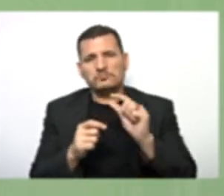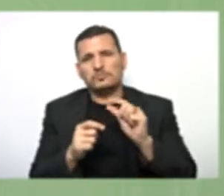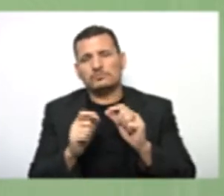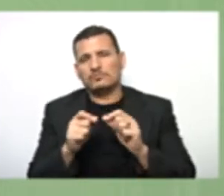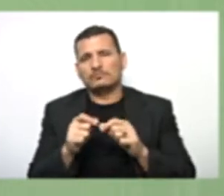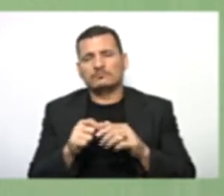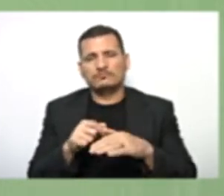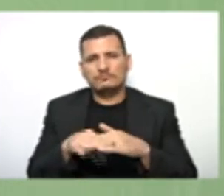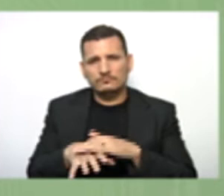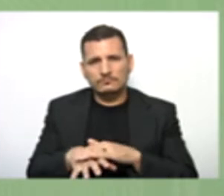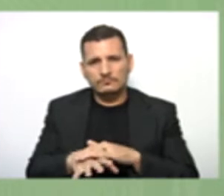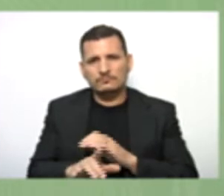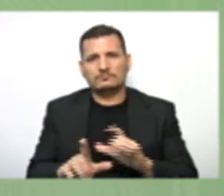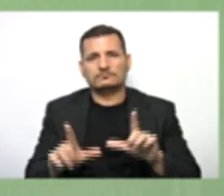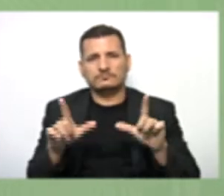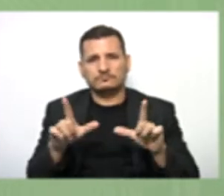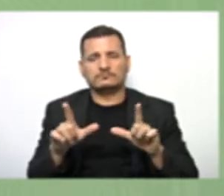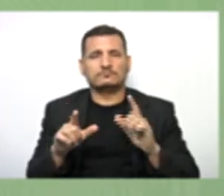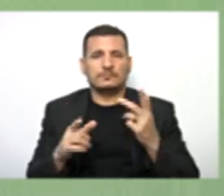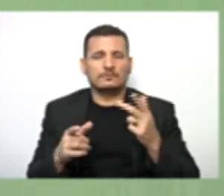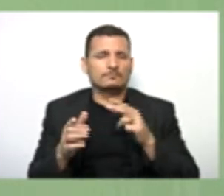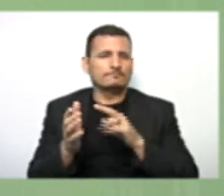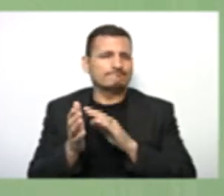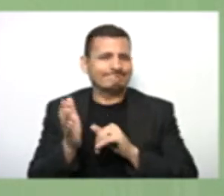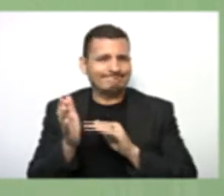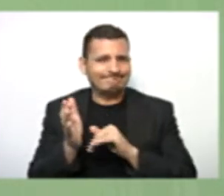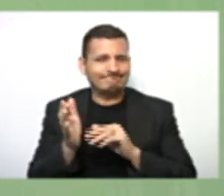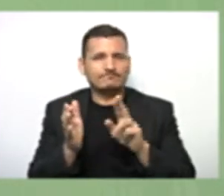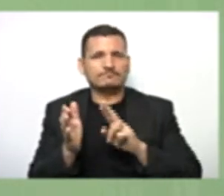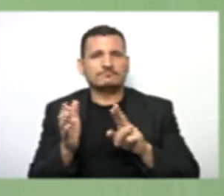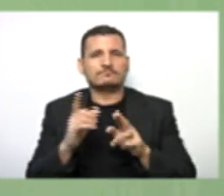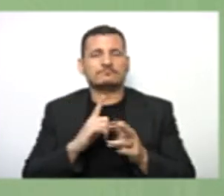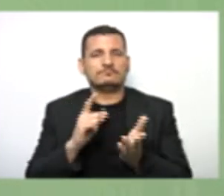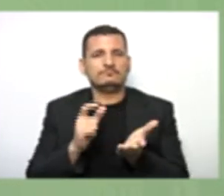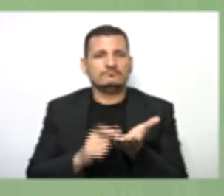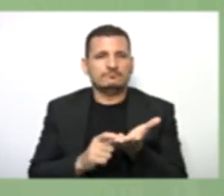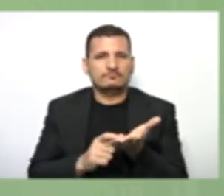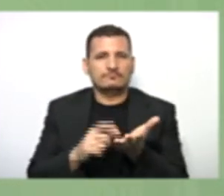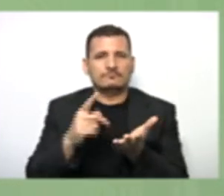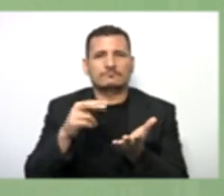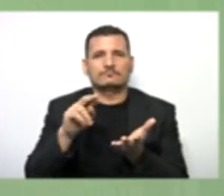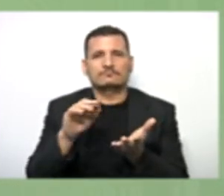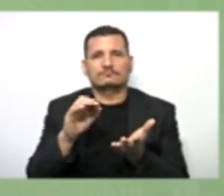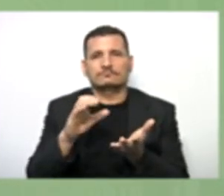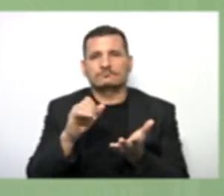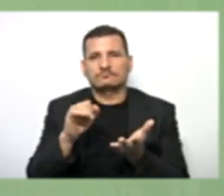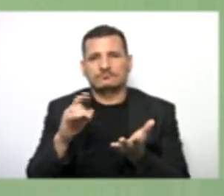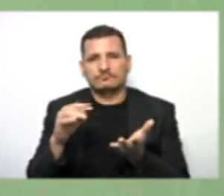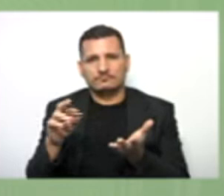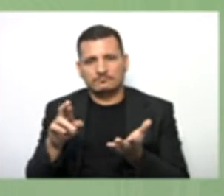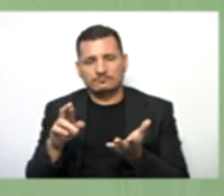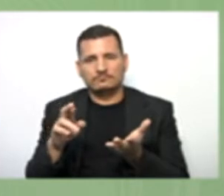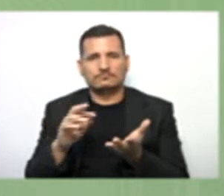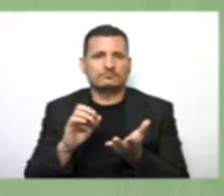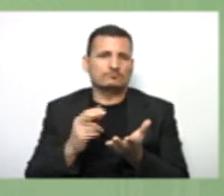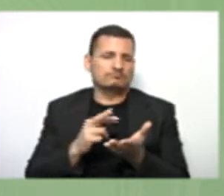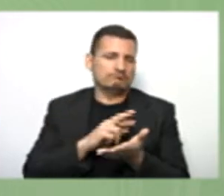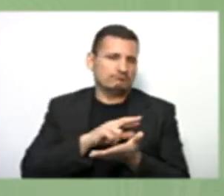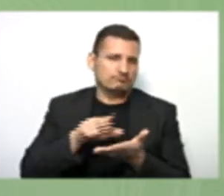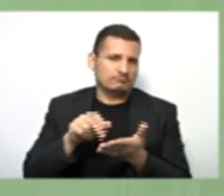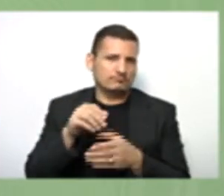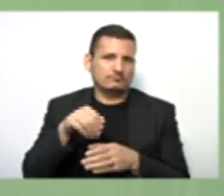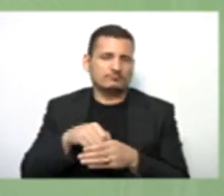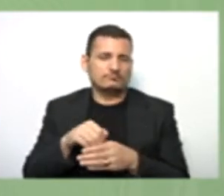entrada e saída, mas vai fazer muito uso do processador ou processadores do computador. Então, por isso que